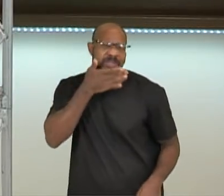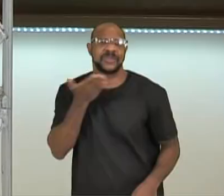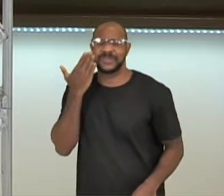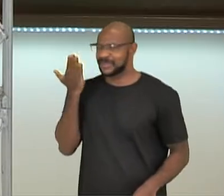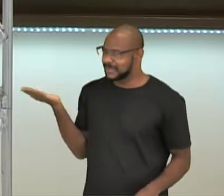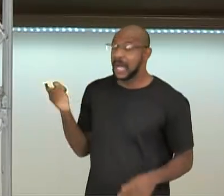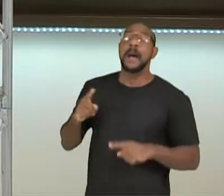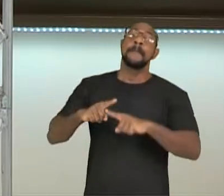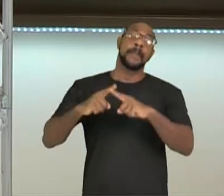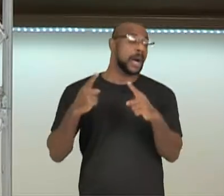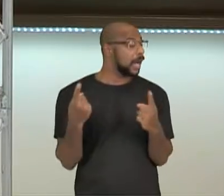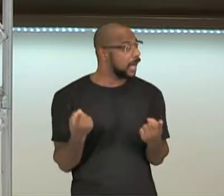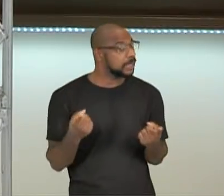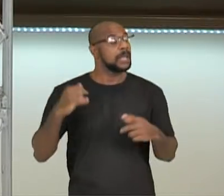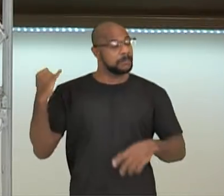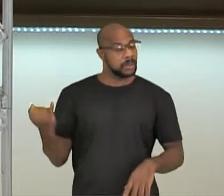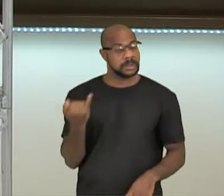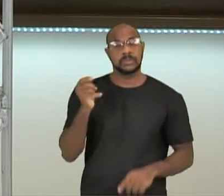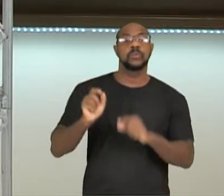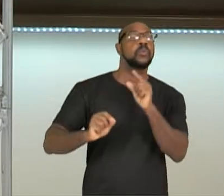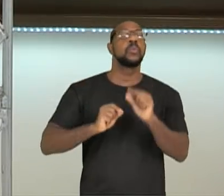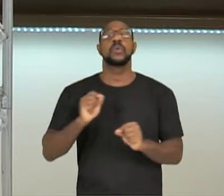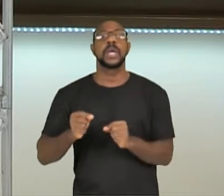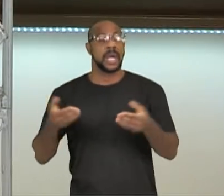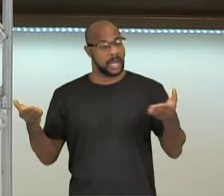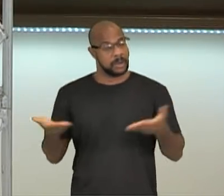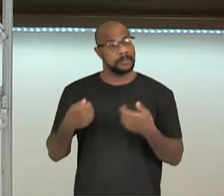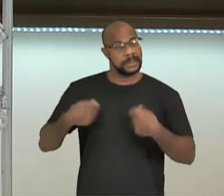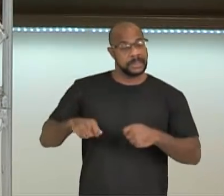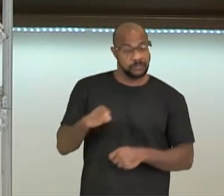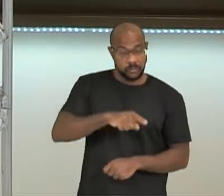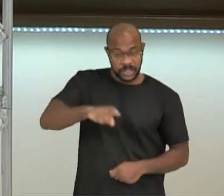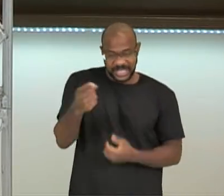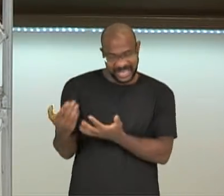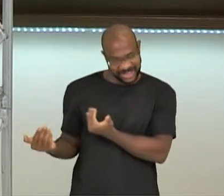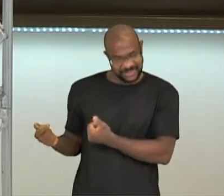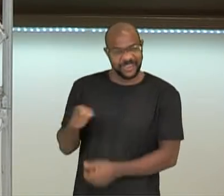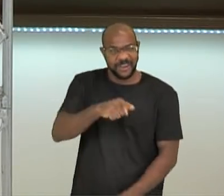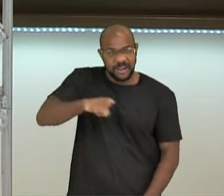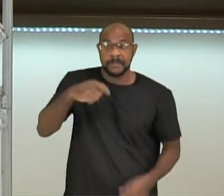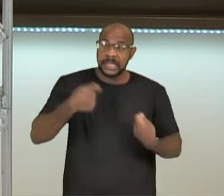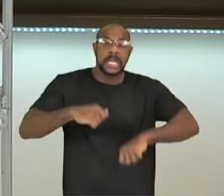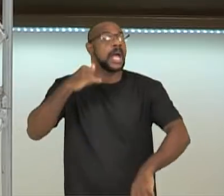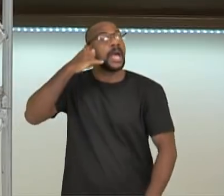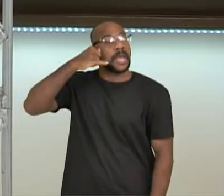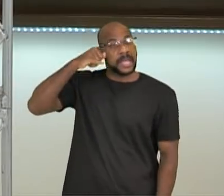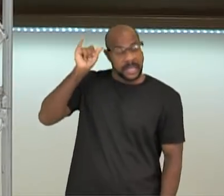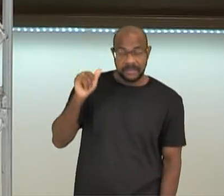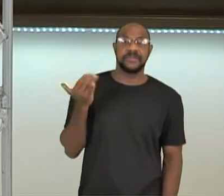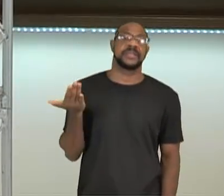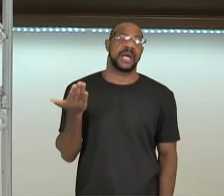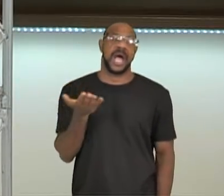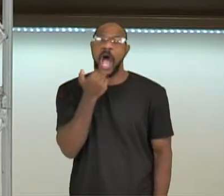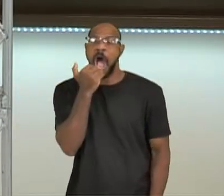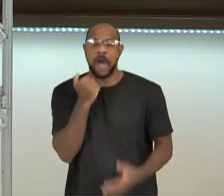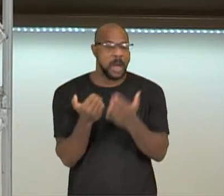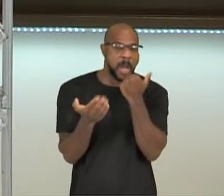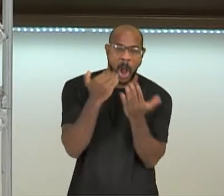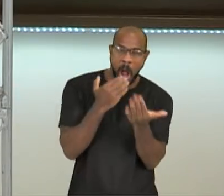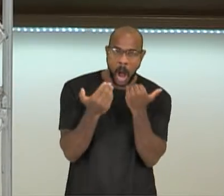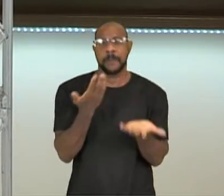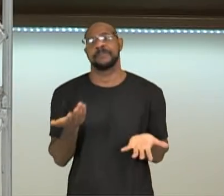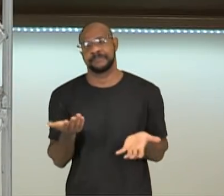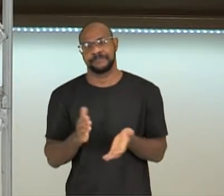comendo, mas é importante que desde já vocês, adolescentes, tentem, né, evitar, maneirar o consumo desses